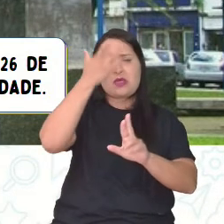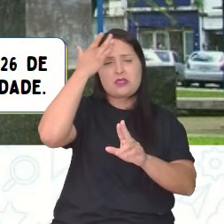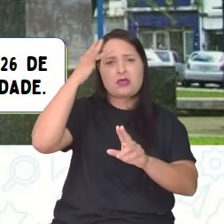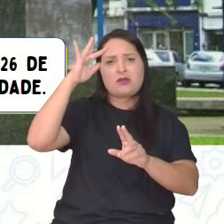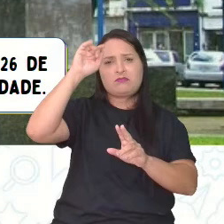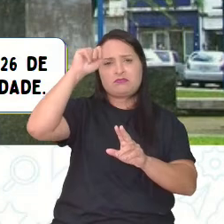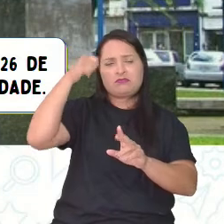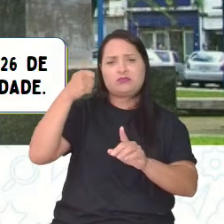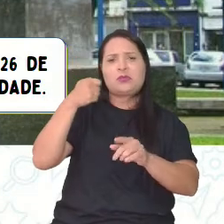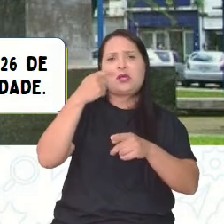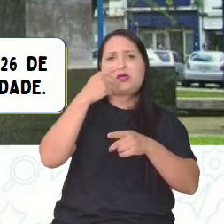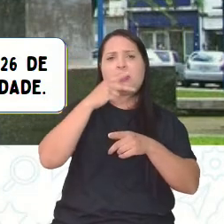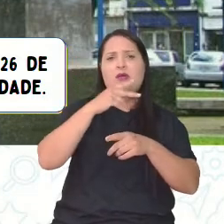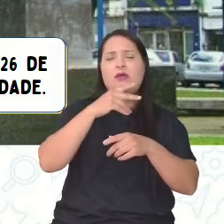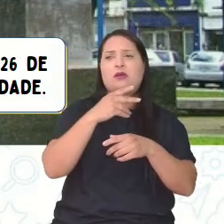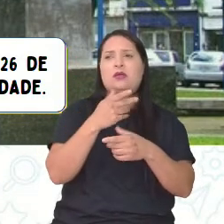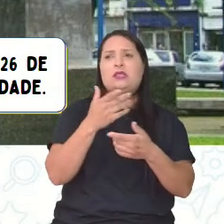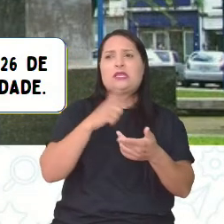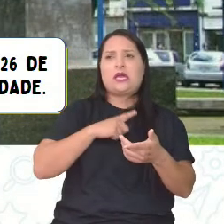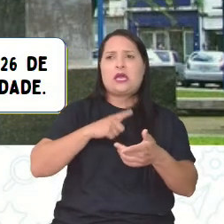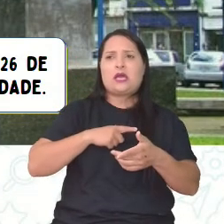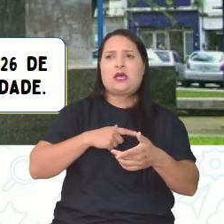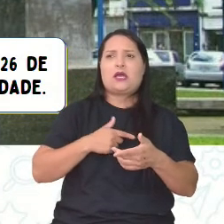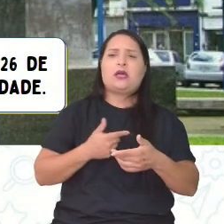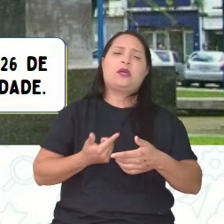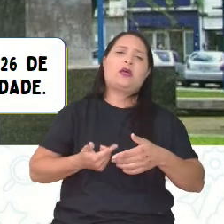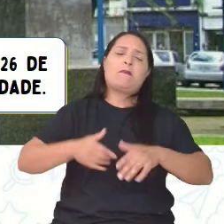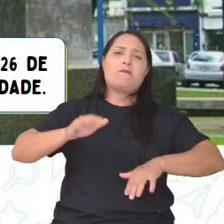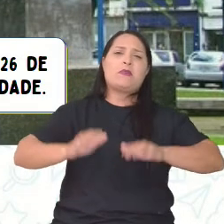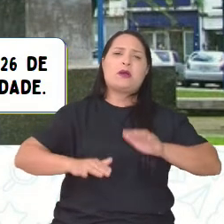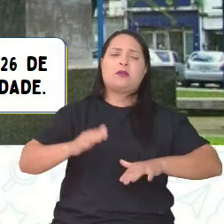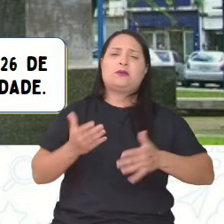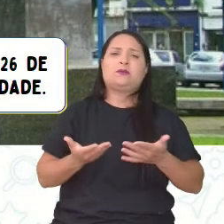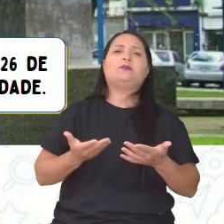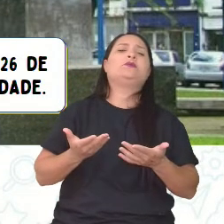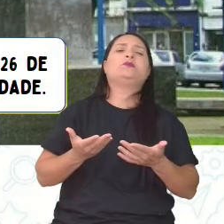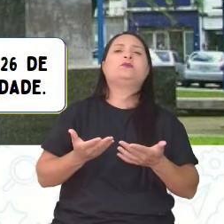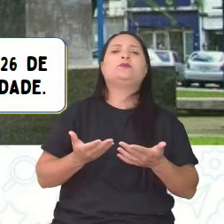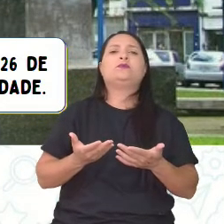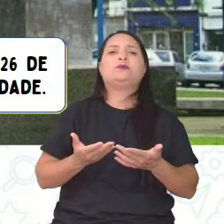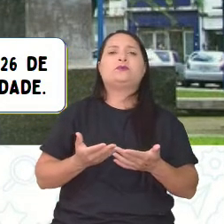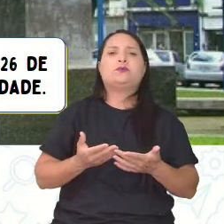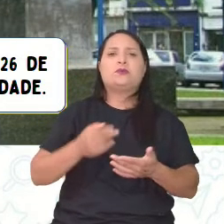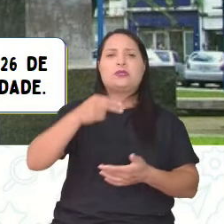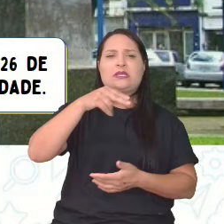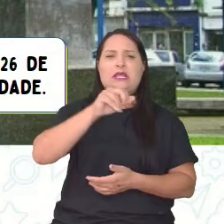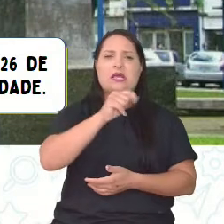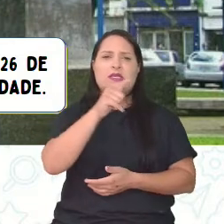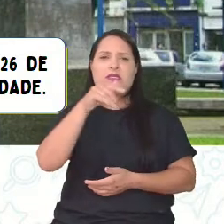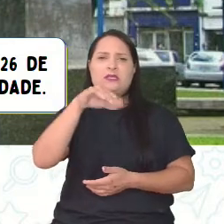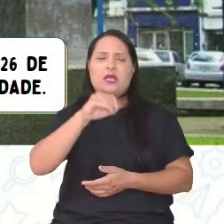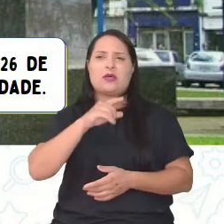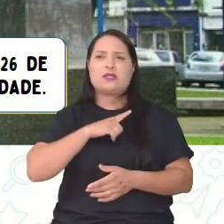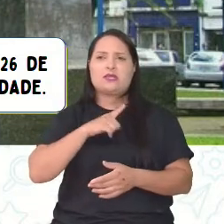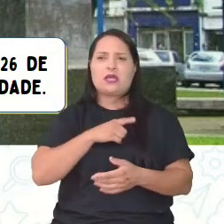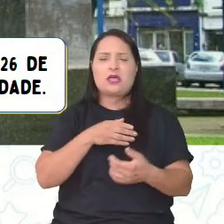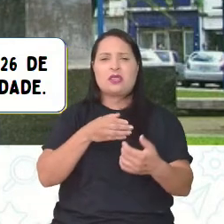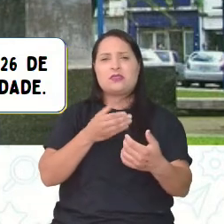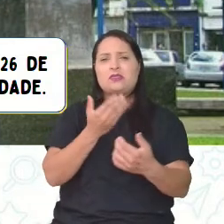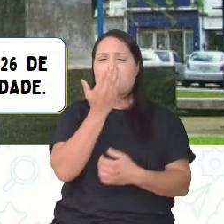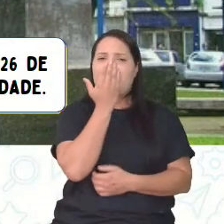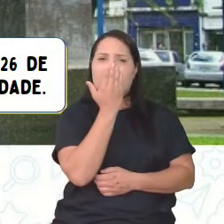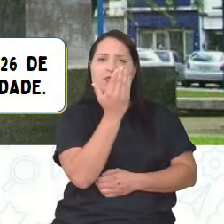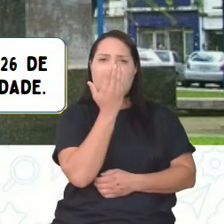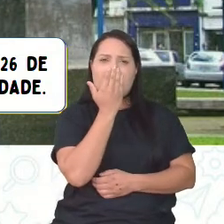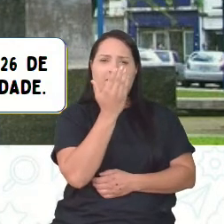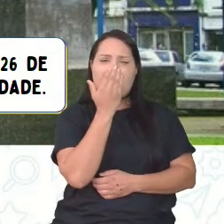É o monumento aos Maracatus Nação, localizado em frente ao Forte de Cinco Pontas. O